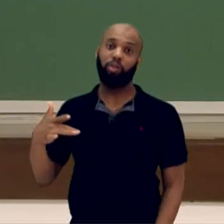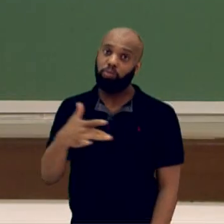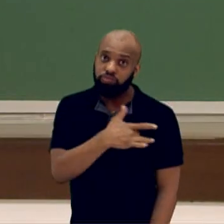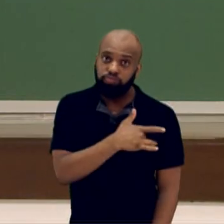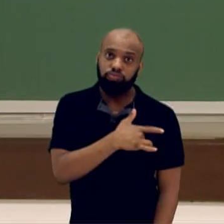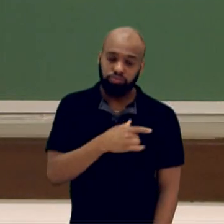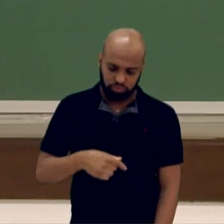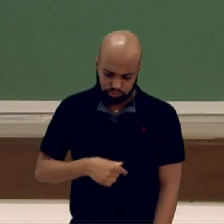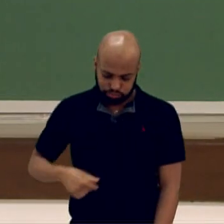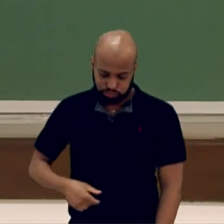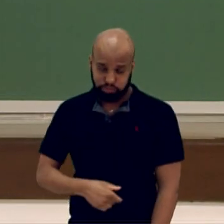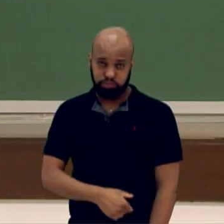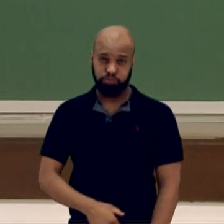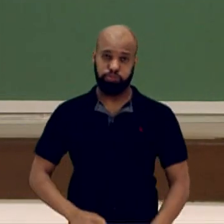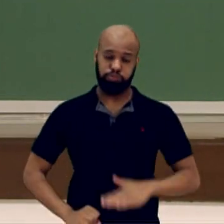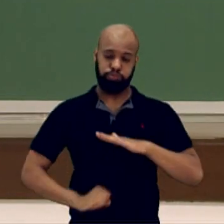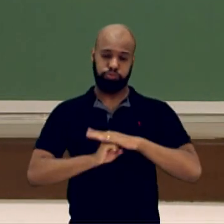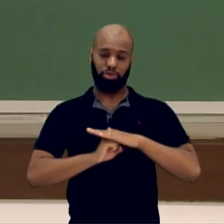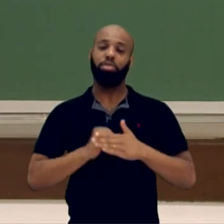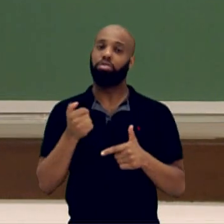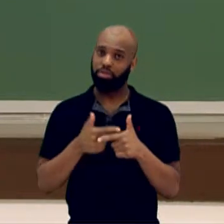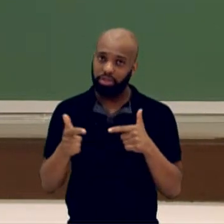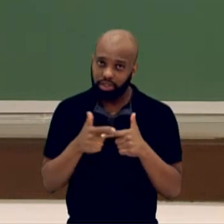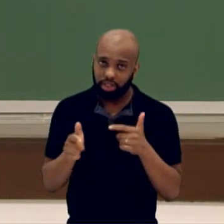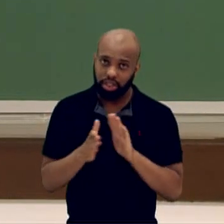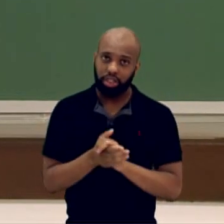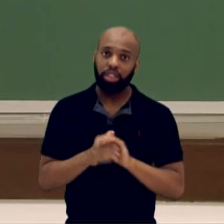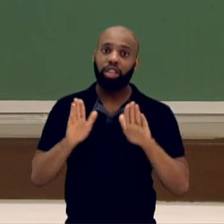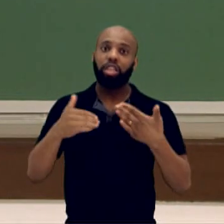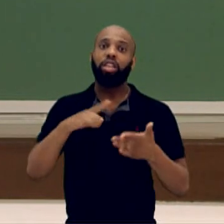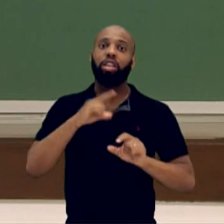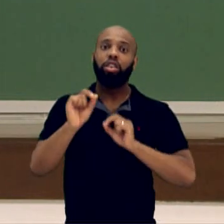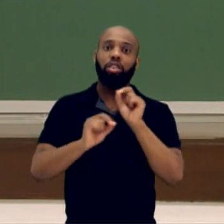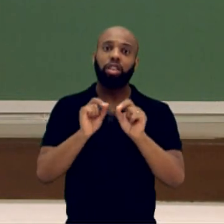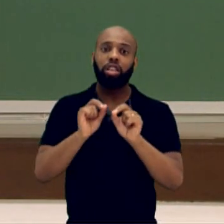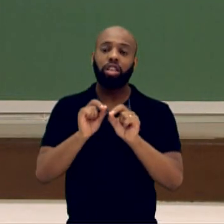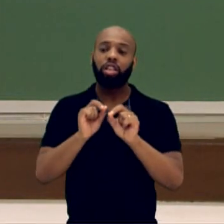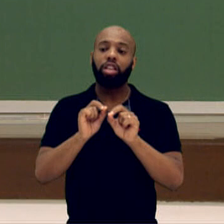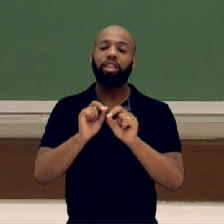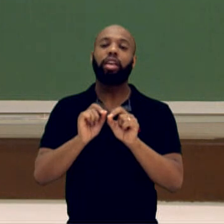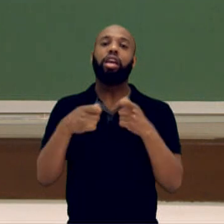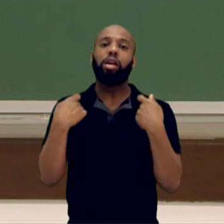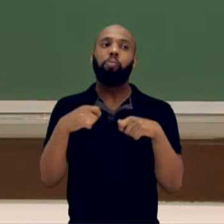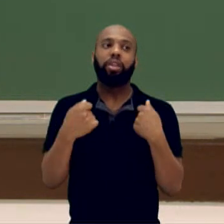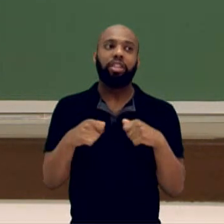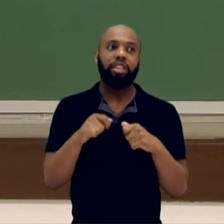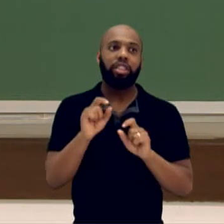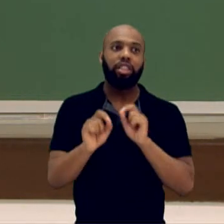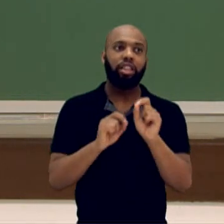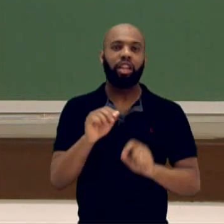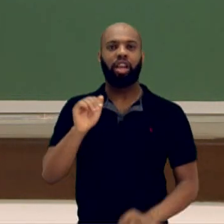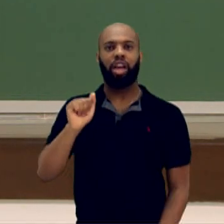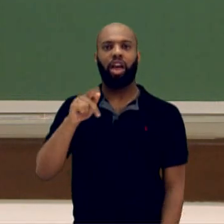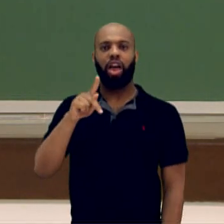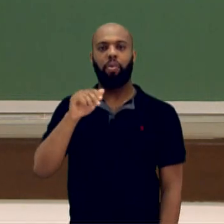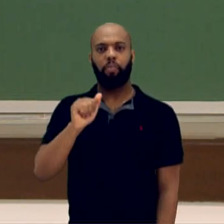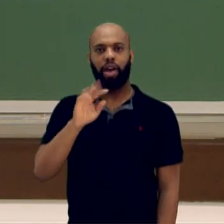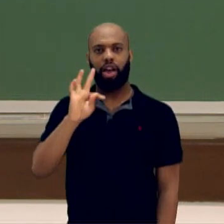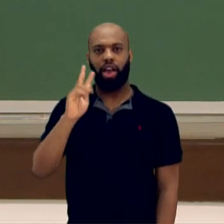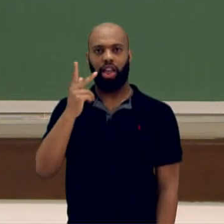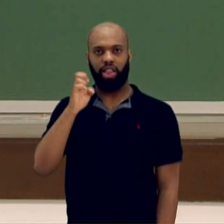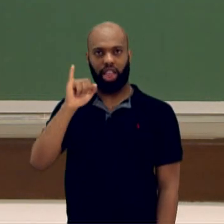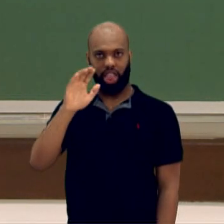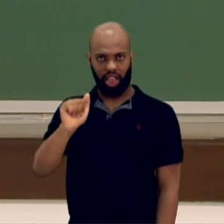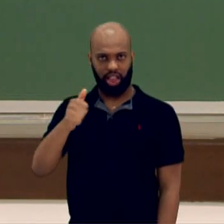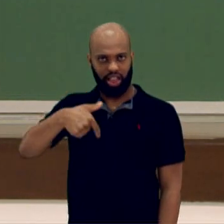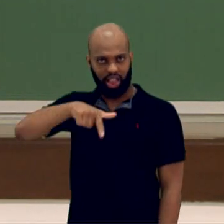passar mal. Então, na verdade, você deveria cultivar a apatia, né? Ou apateia, como estava descrito no